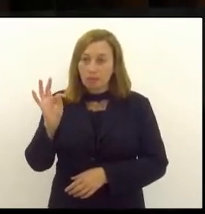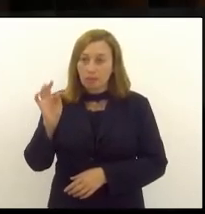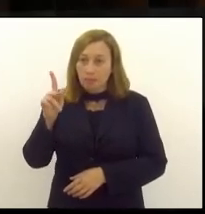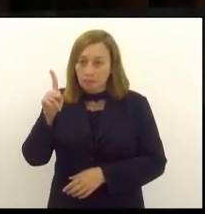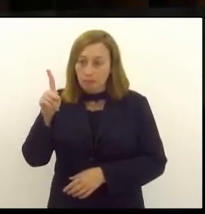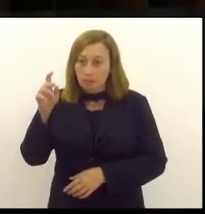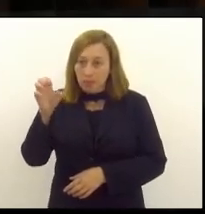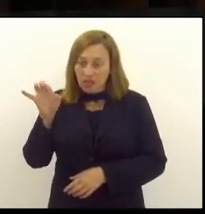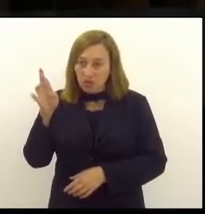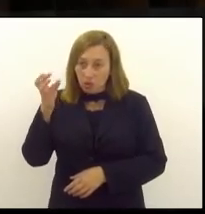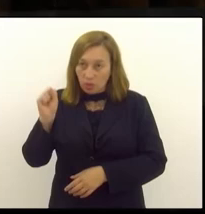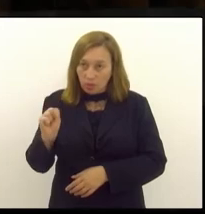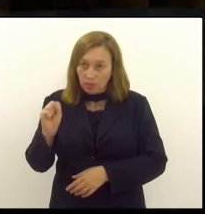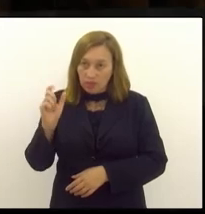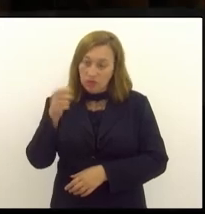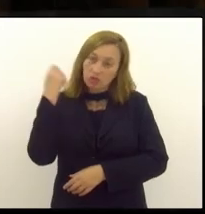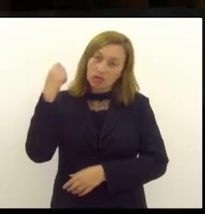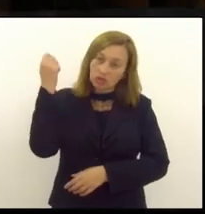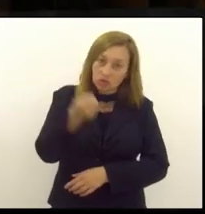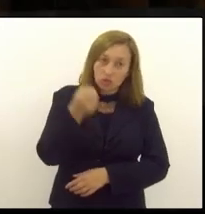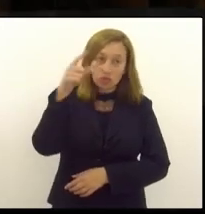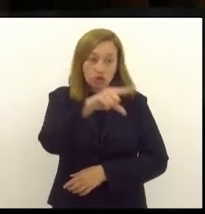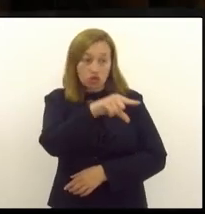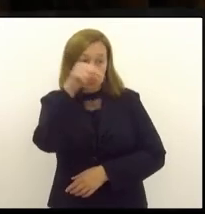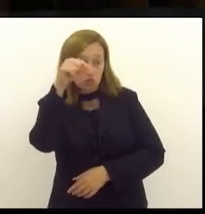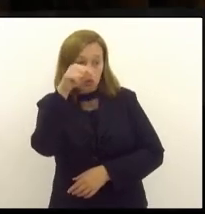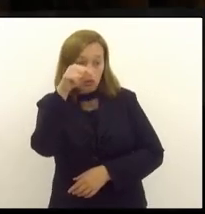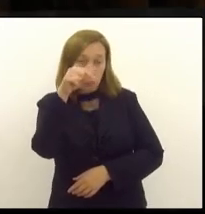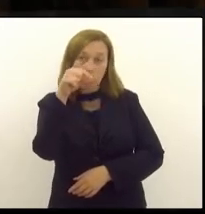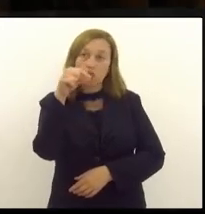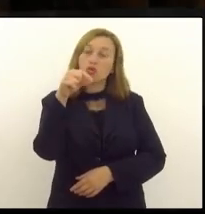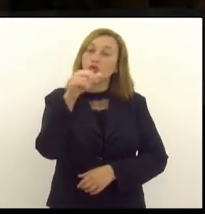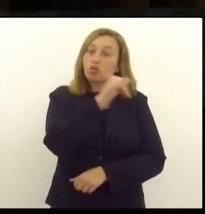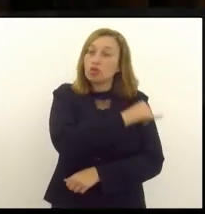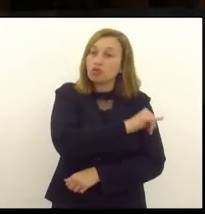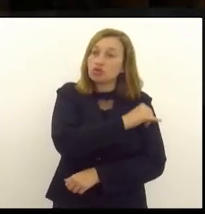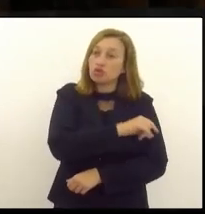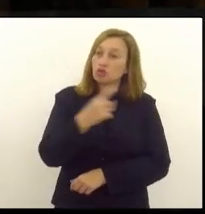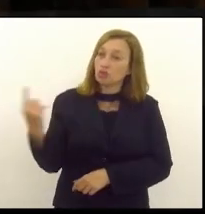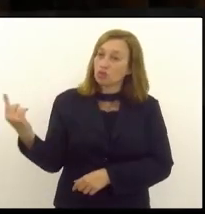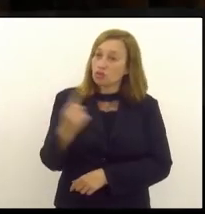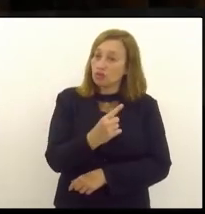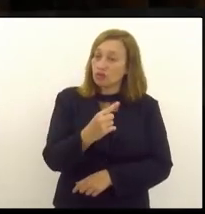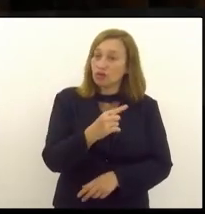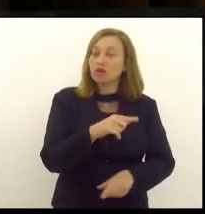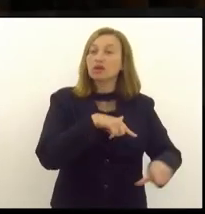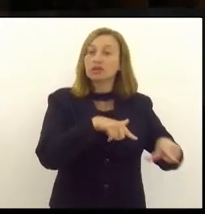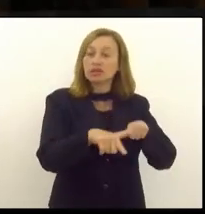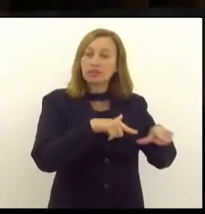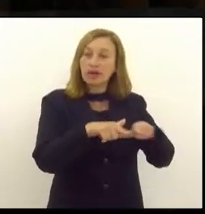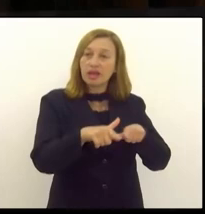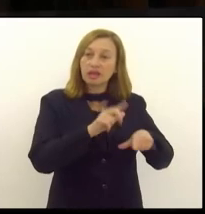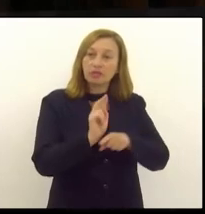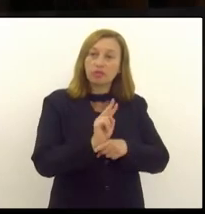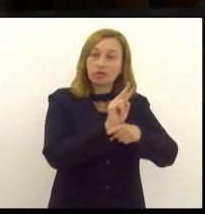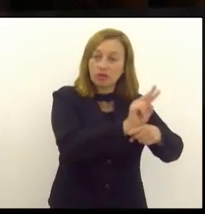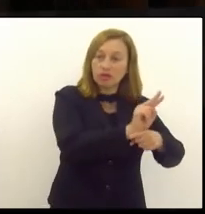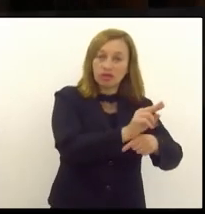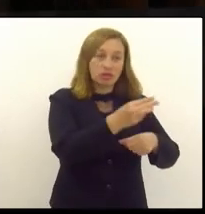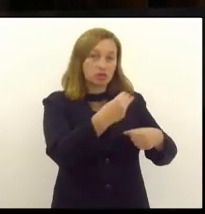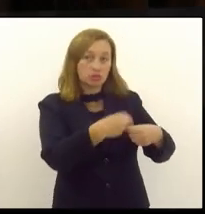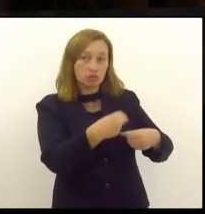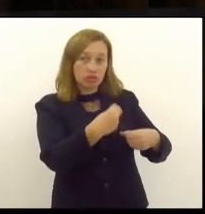Sul, escolheu o Rio de Janeiro quando veio em lotação trabalhar na Procuradoria do Trabalho do